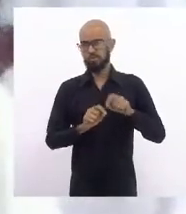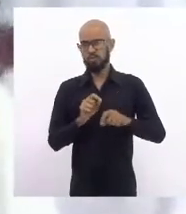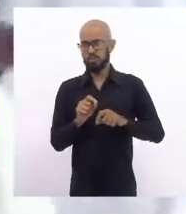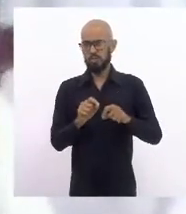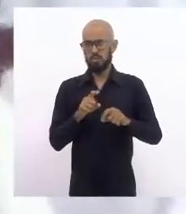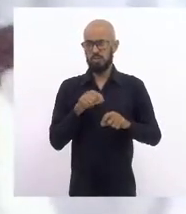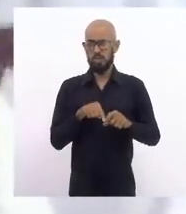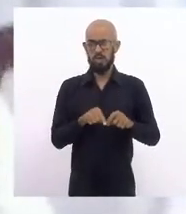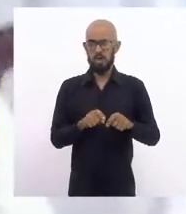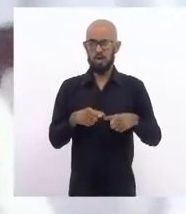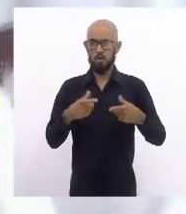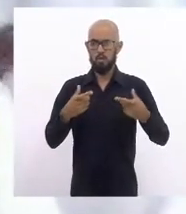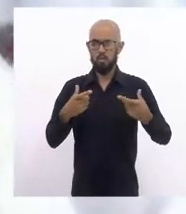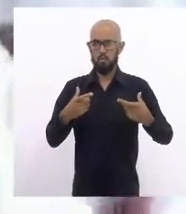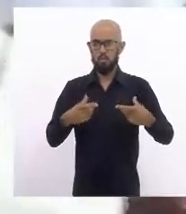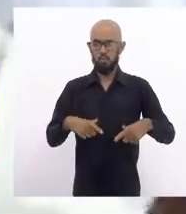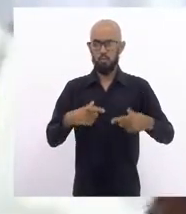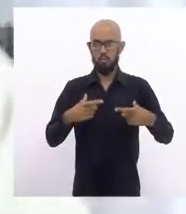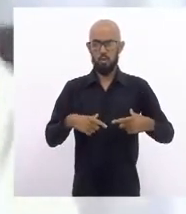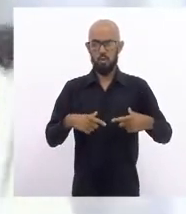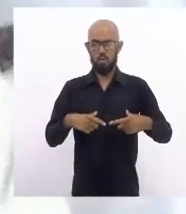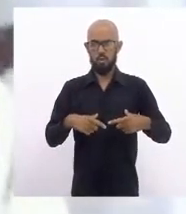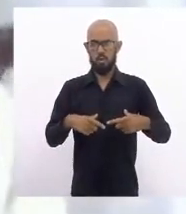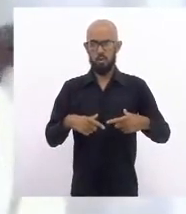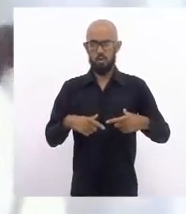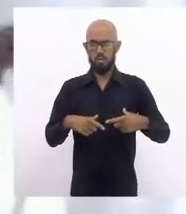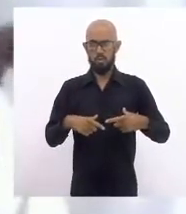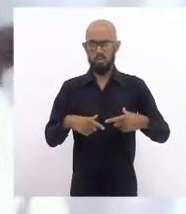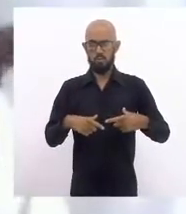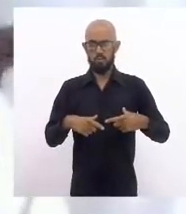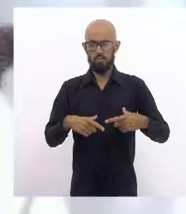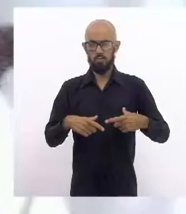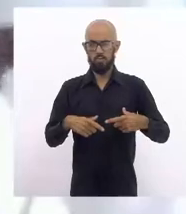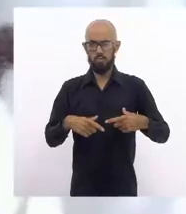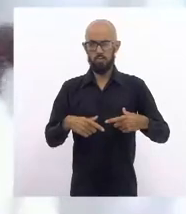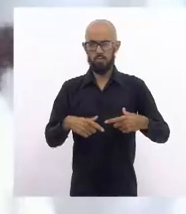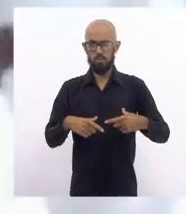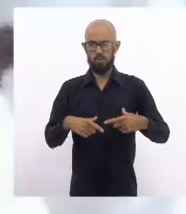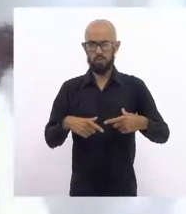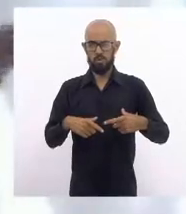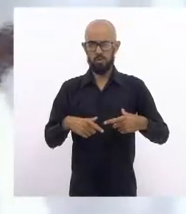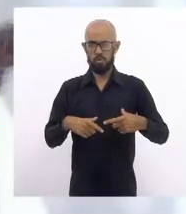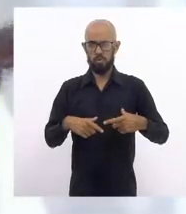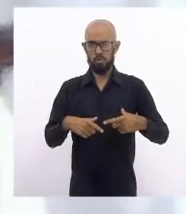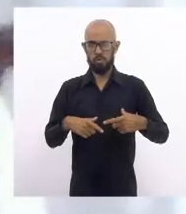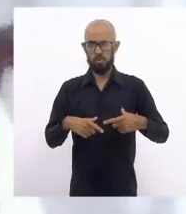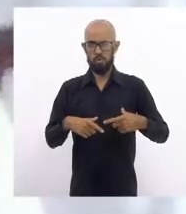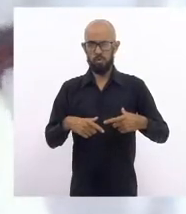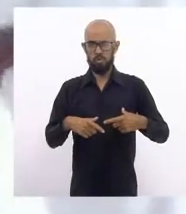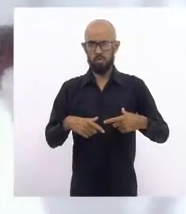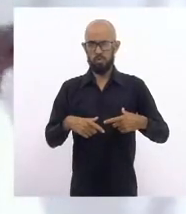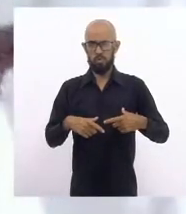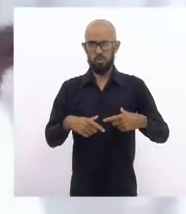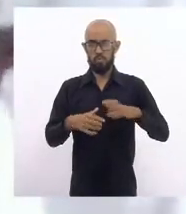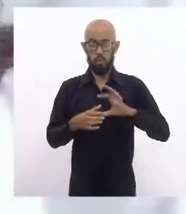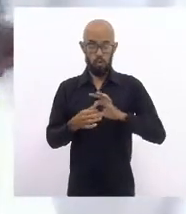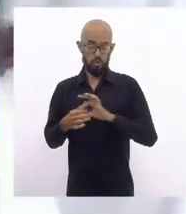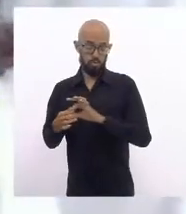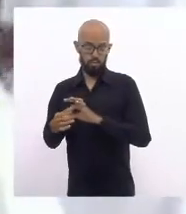situa-se numa área, na escala existente, é um